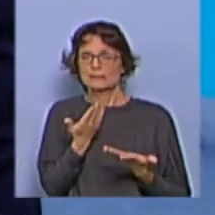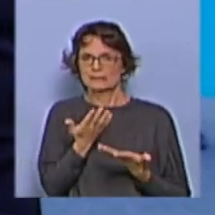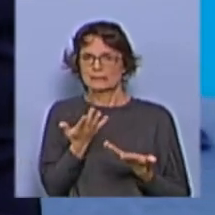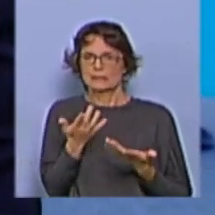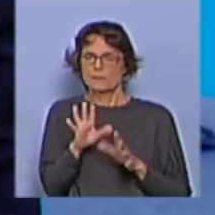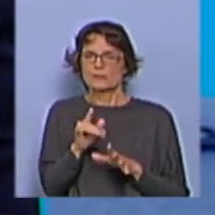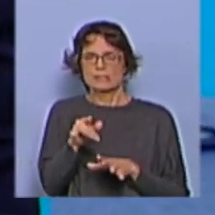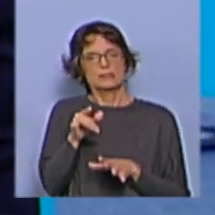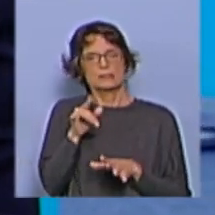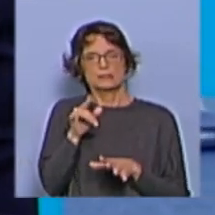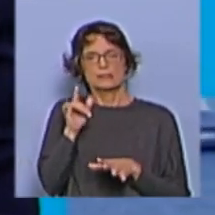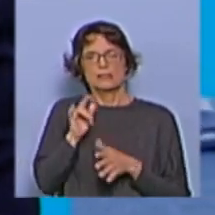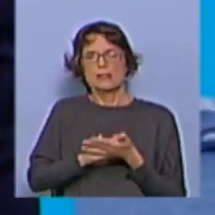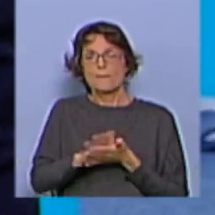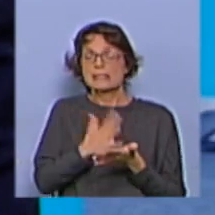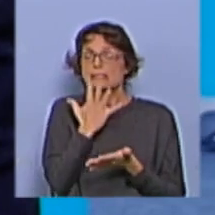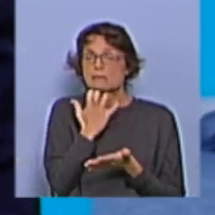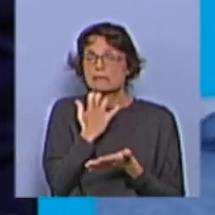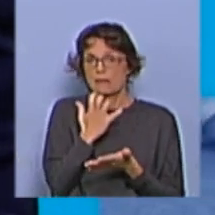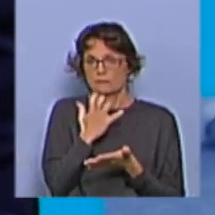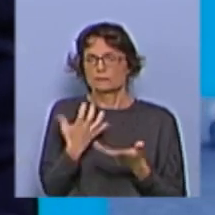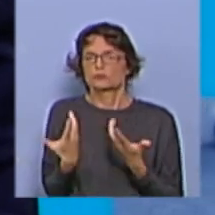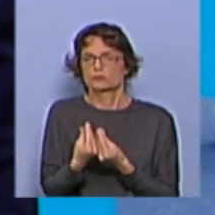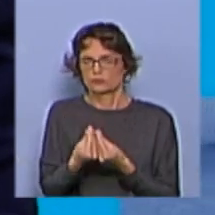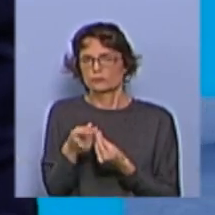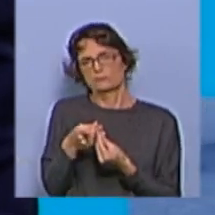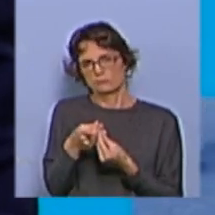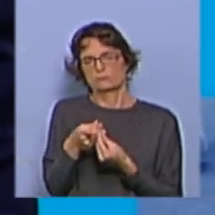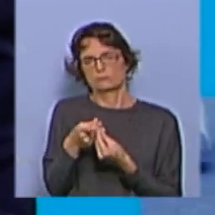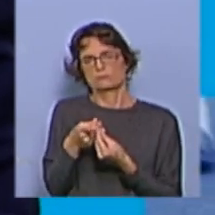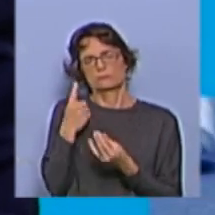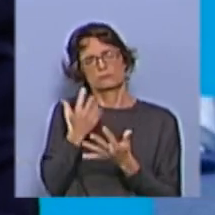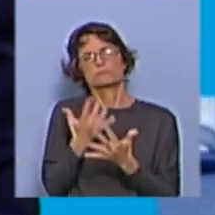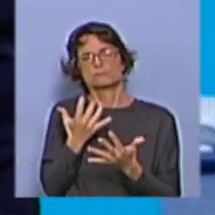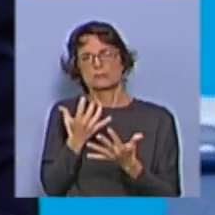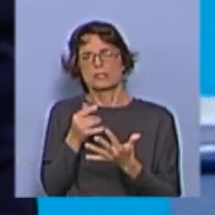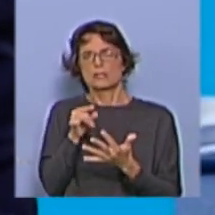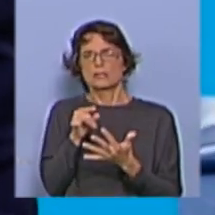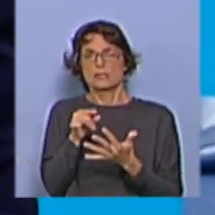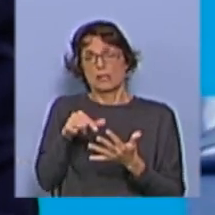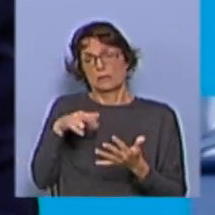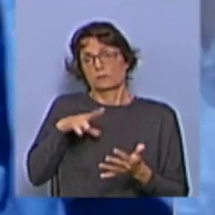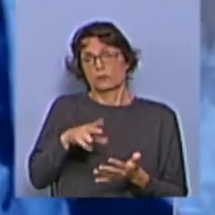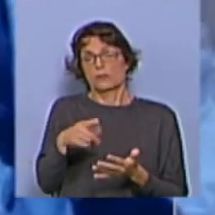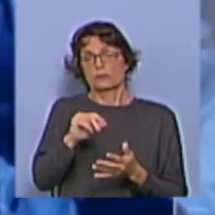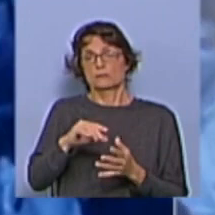E, portanto, essa prudência funcionou. Agora estamos noutra fase, em que, em Portugal como todo o mundo,